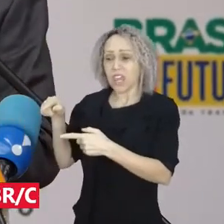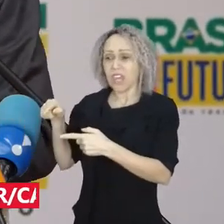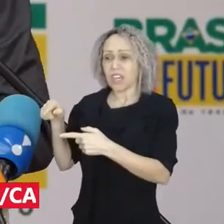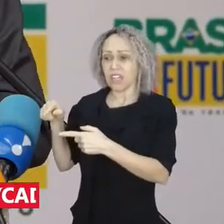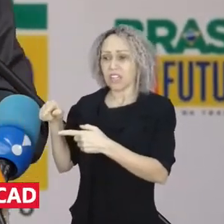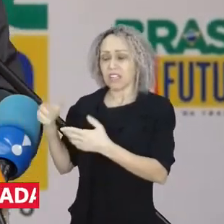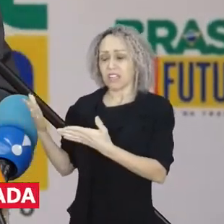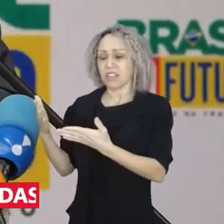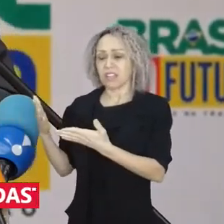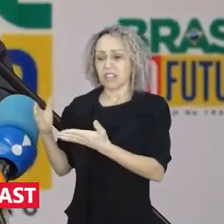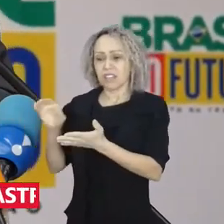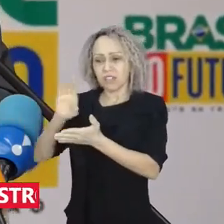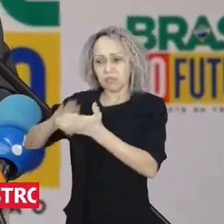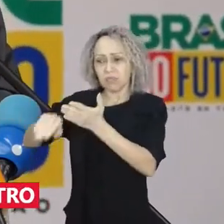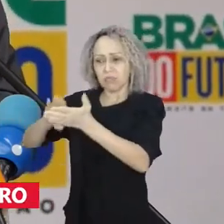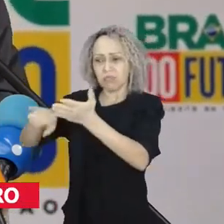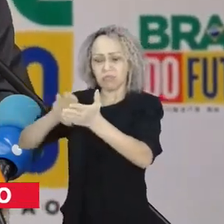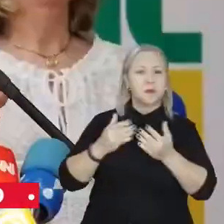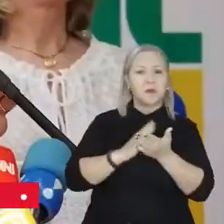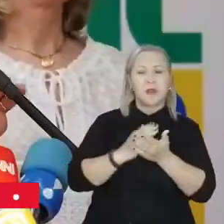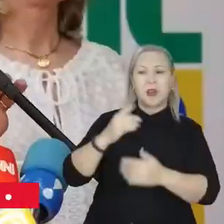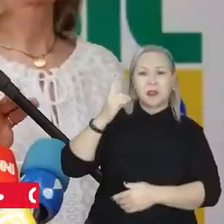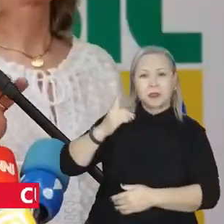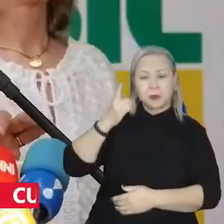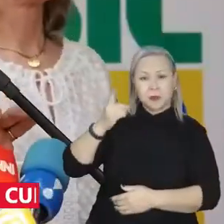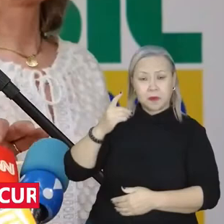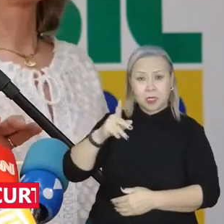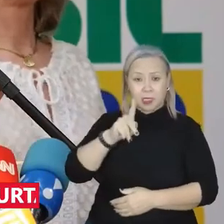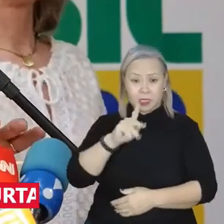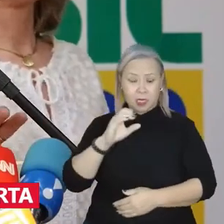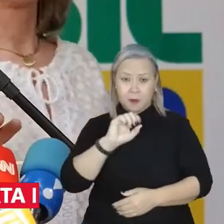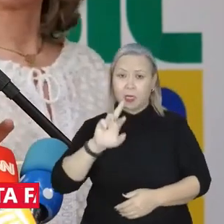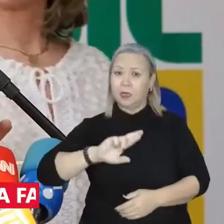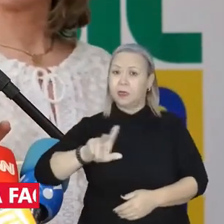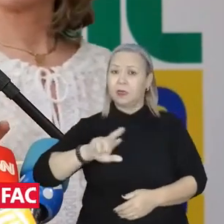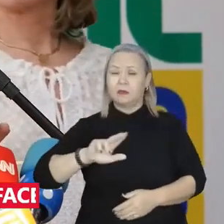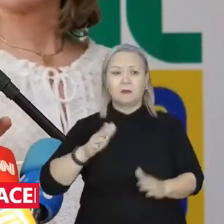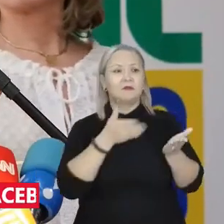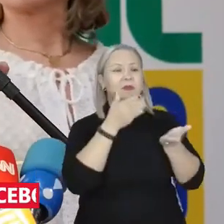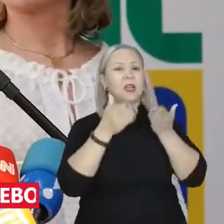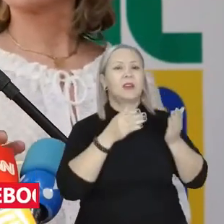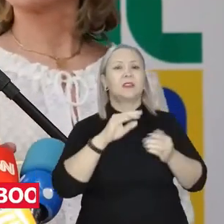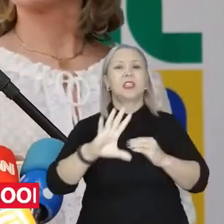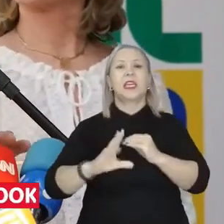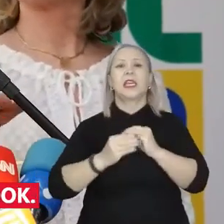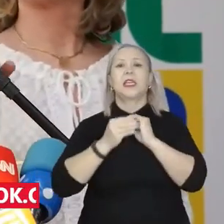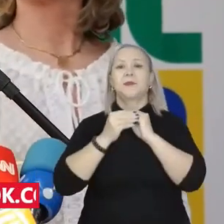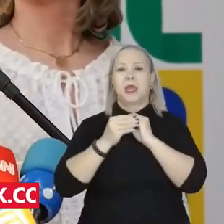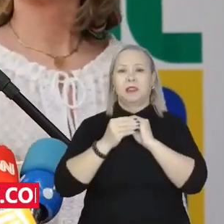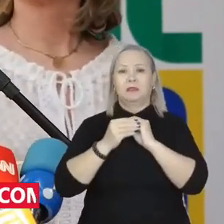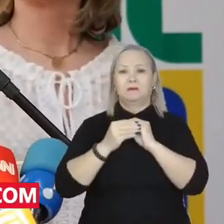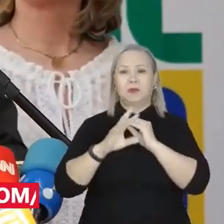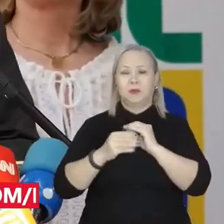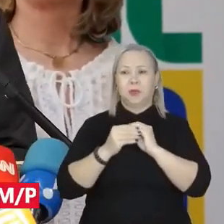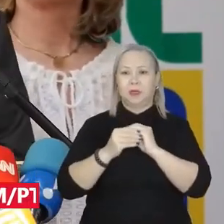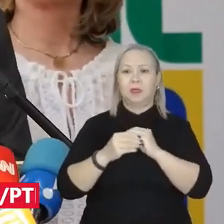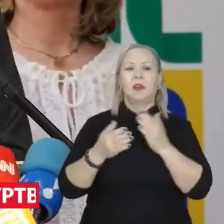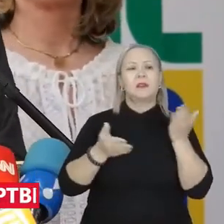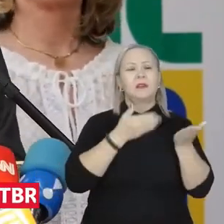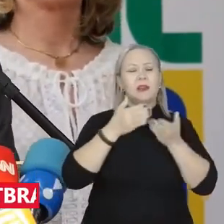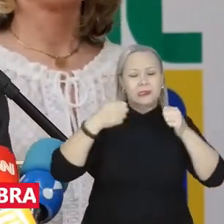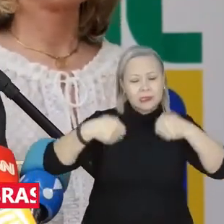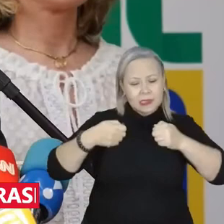o tipo de governo que nós saberemos fazer no Brasil e até que não trata de emenda até que trata da Necessidade